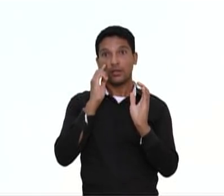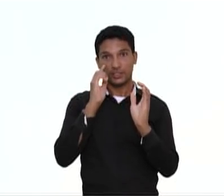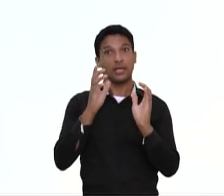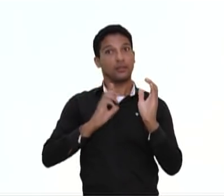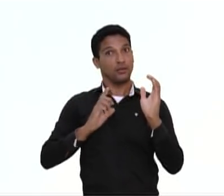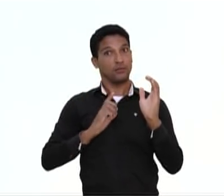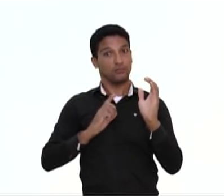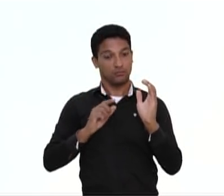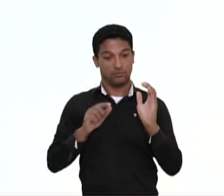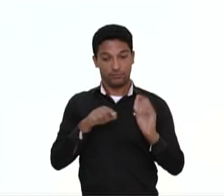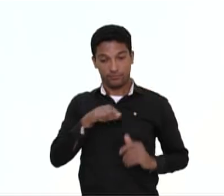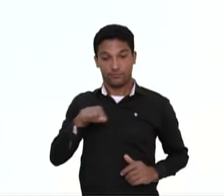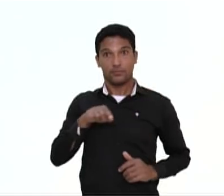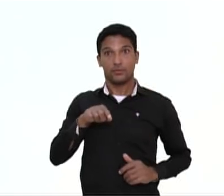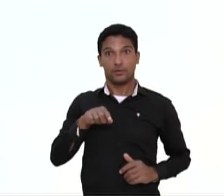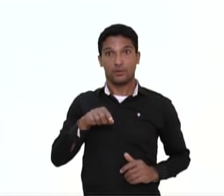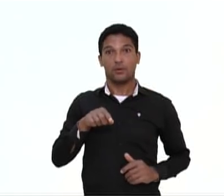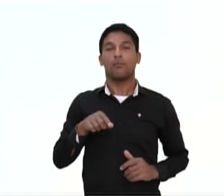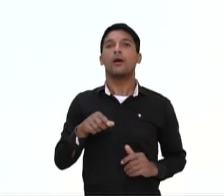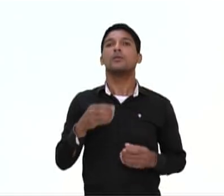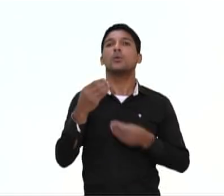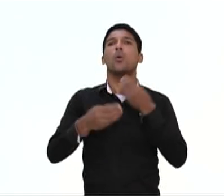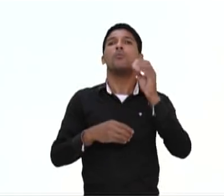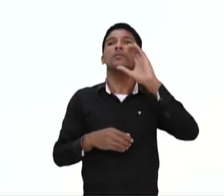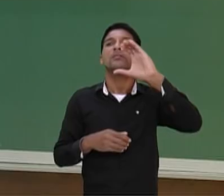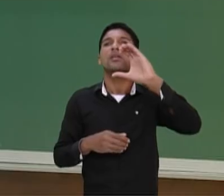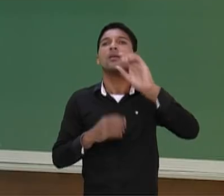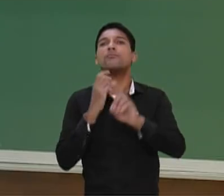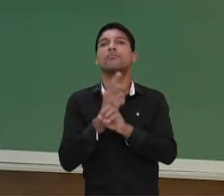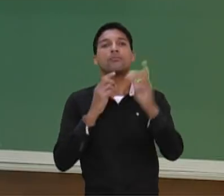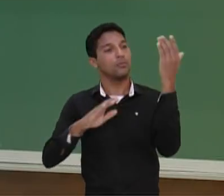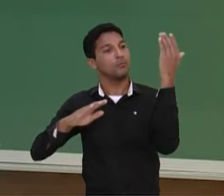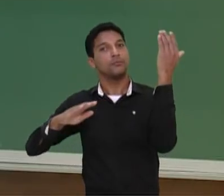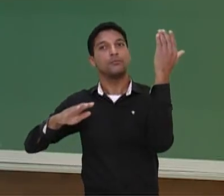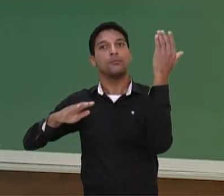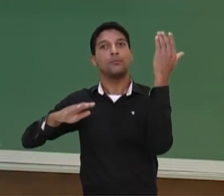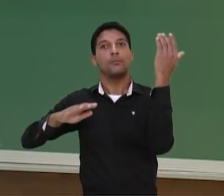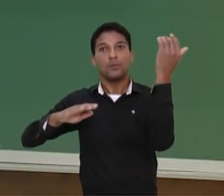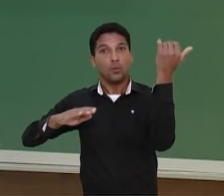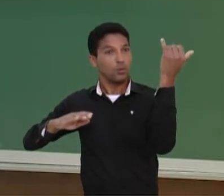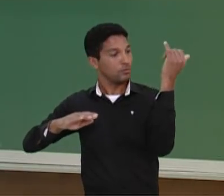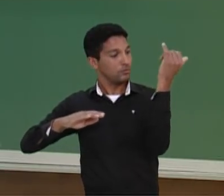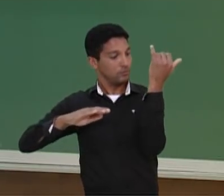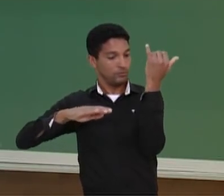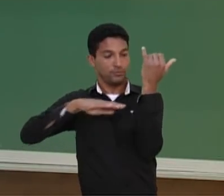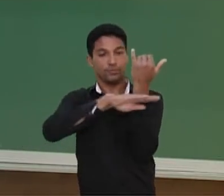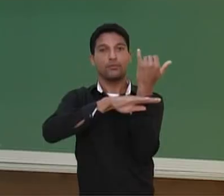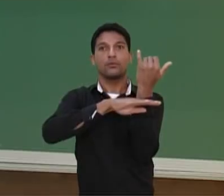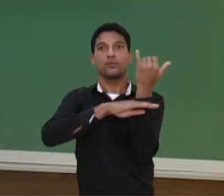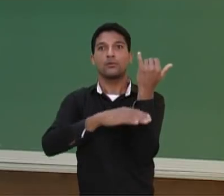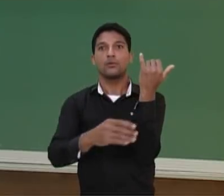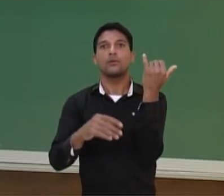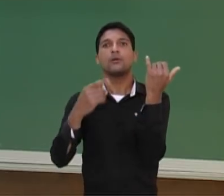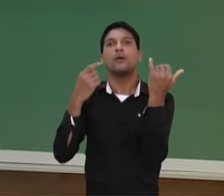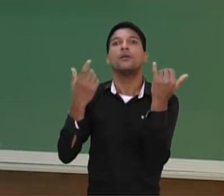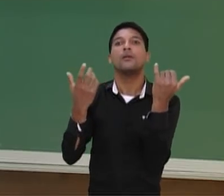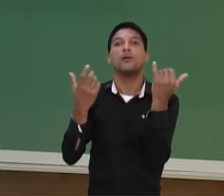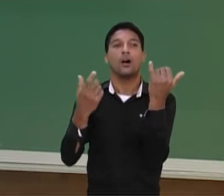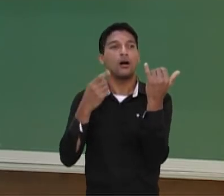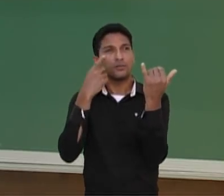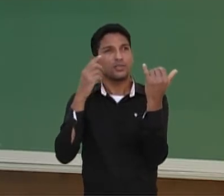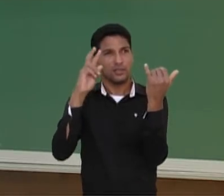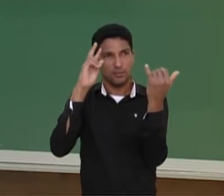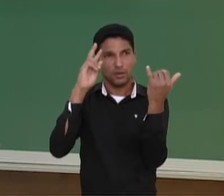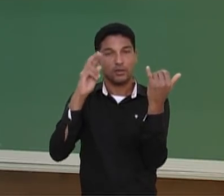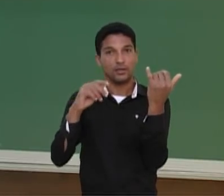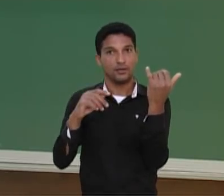forma... Você pode resolver esse exercício bem direto, né? Eu posso dizer, ó, peraí, o c é o ponto que... é o